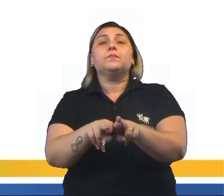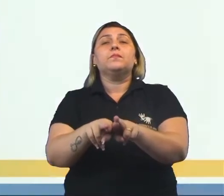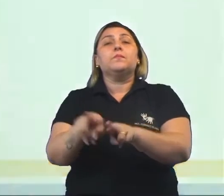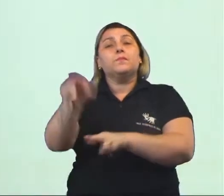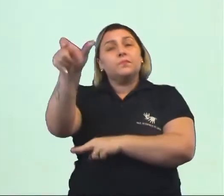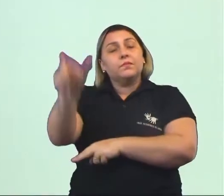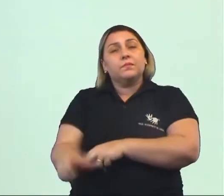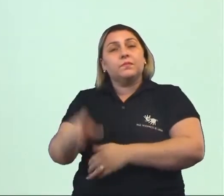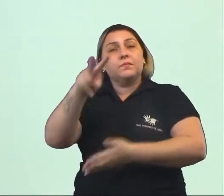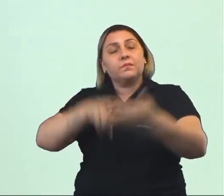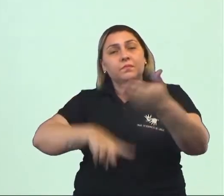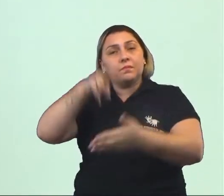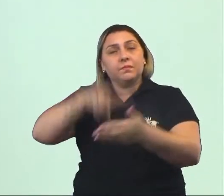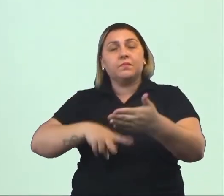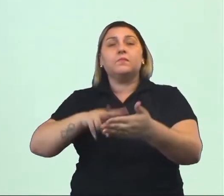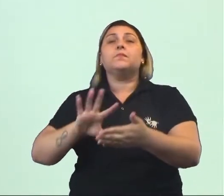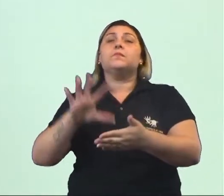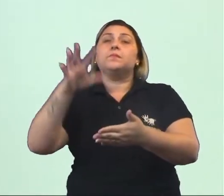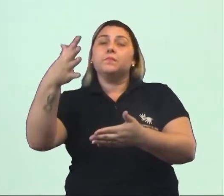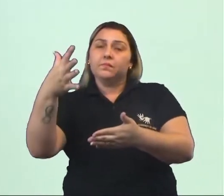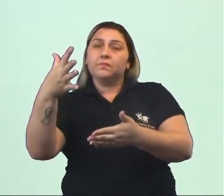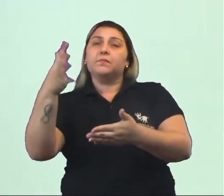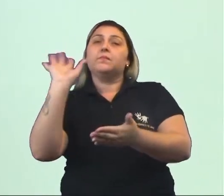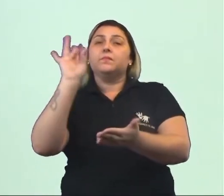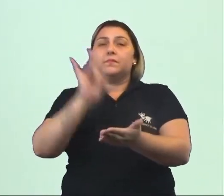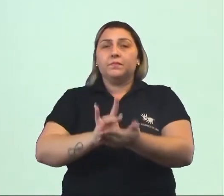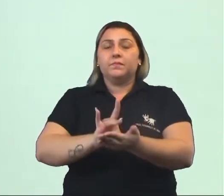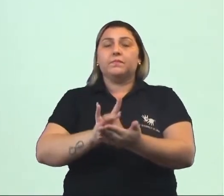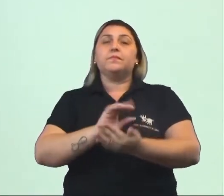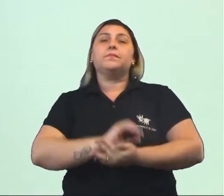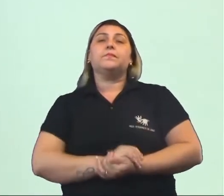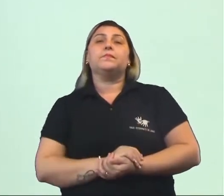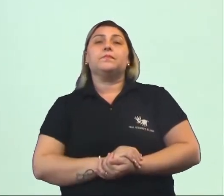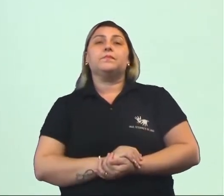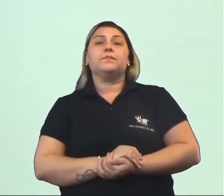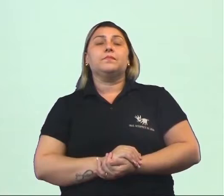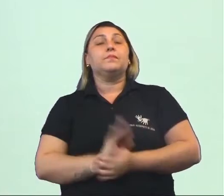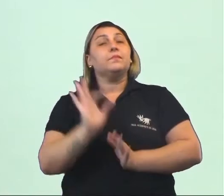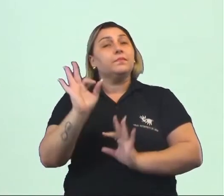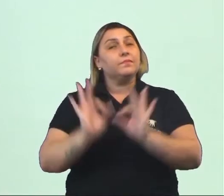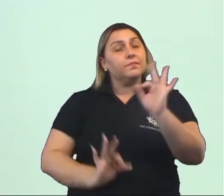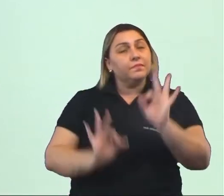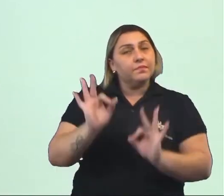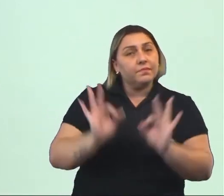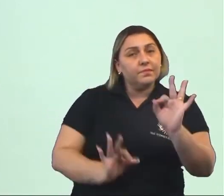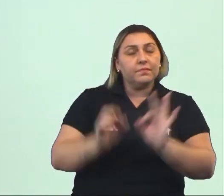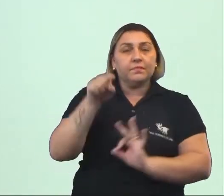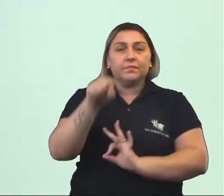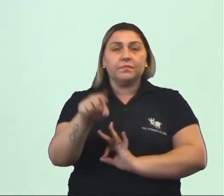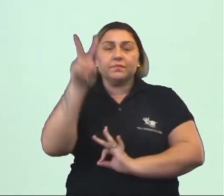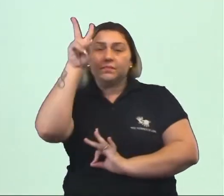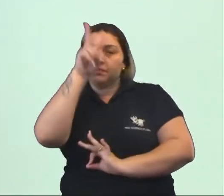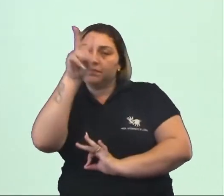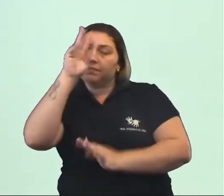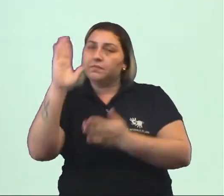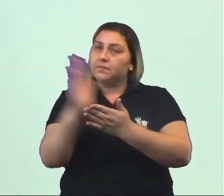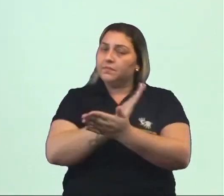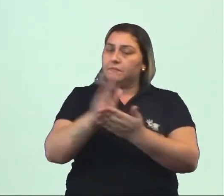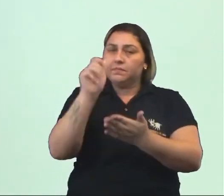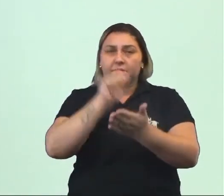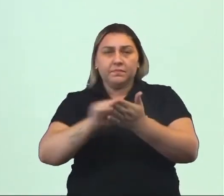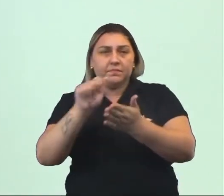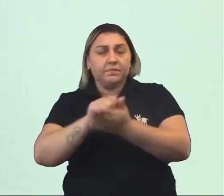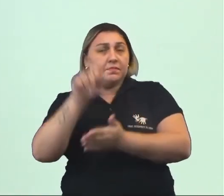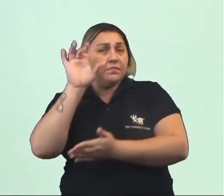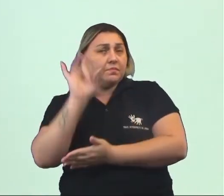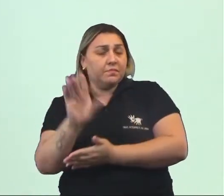por cenários e situações reais. Gente, para produzir, para você relembrar algo e escrever, não